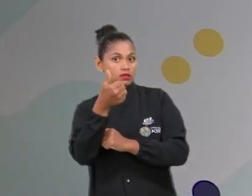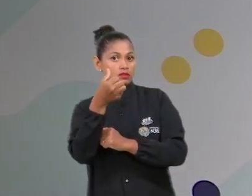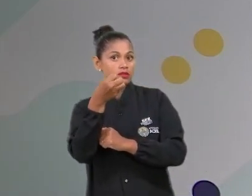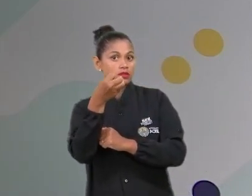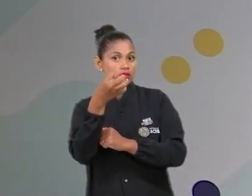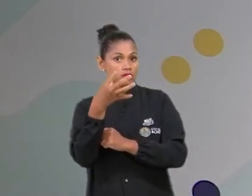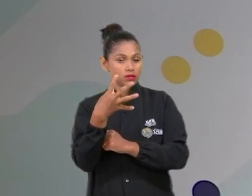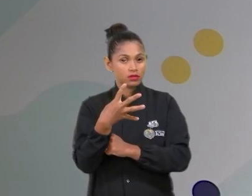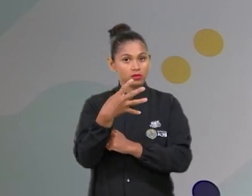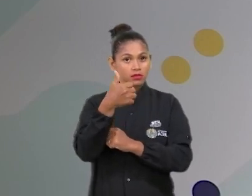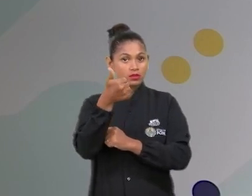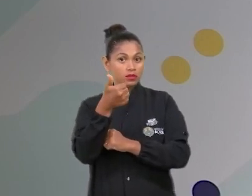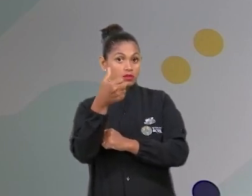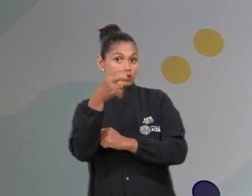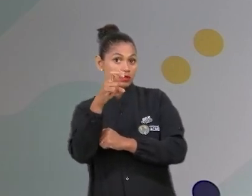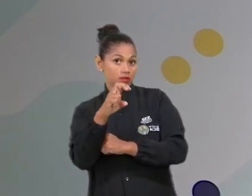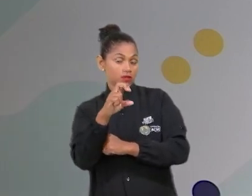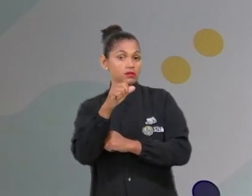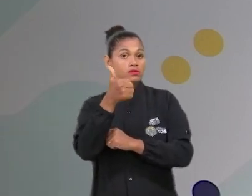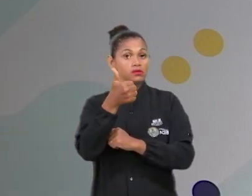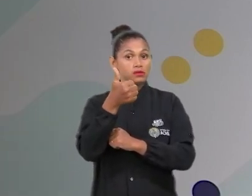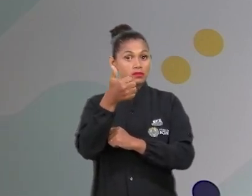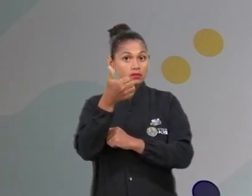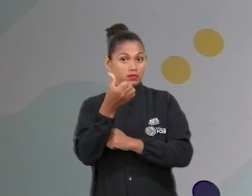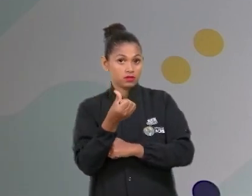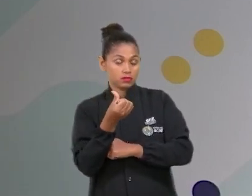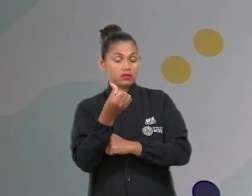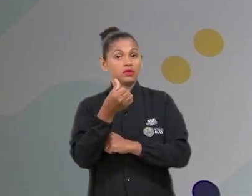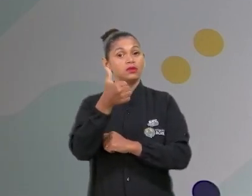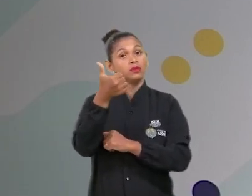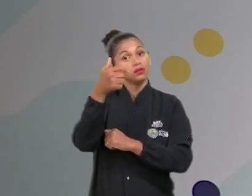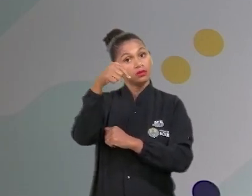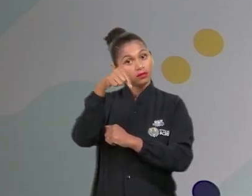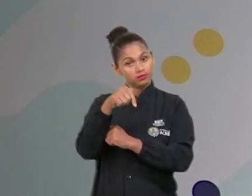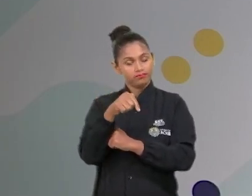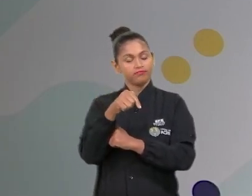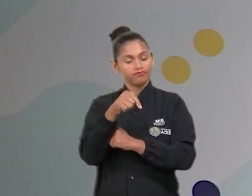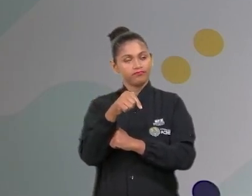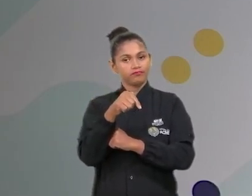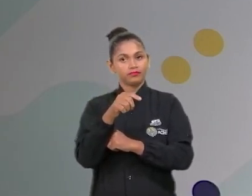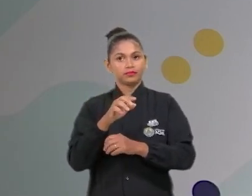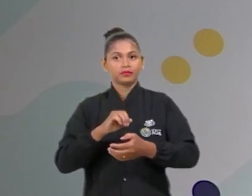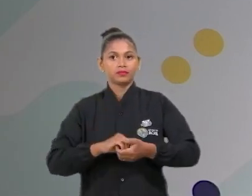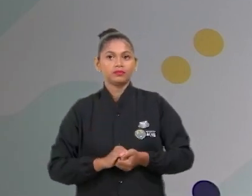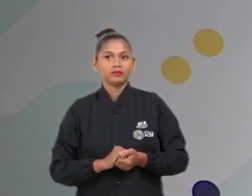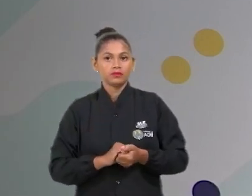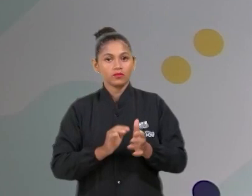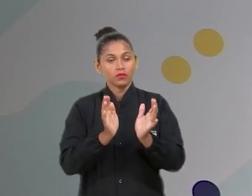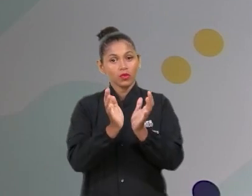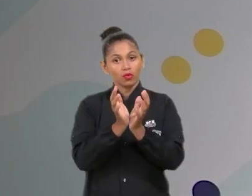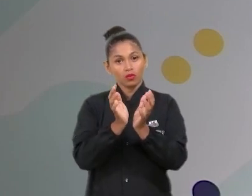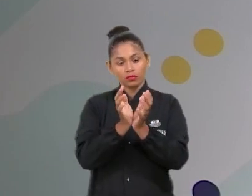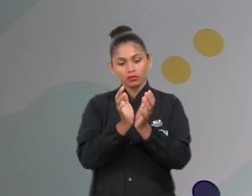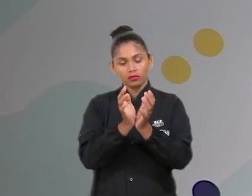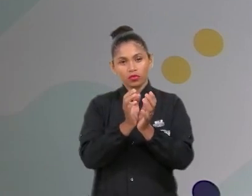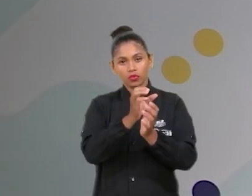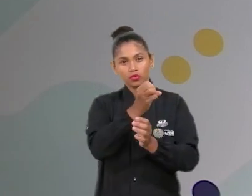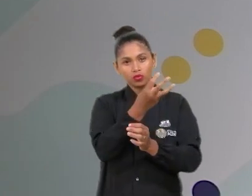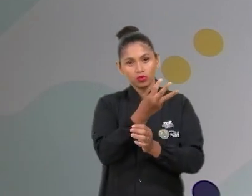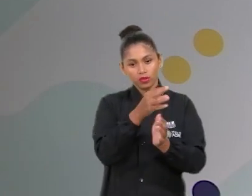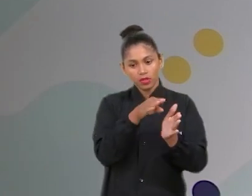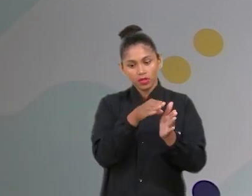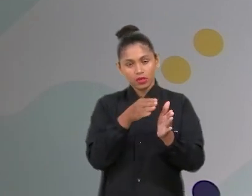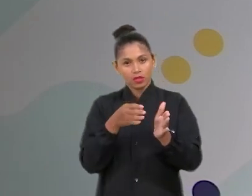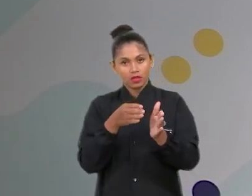16, 17 e 18. Já os grupos do intervalo entre o 3 e o